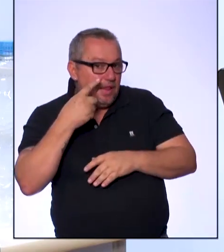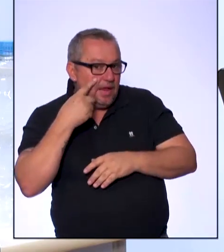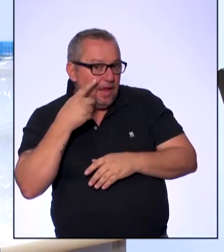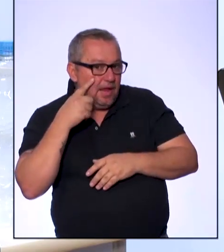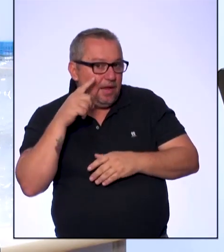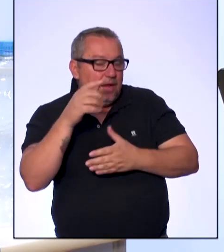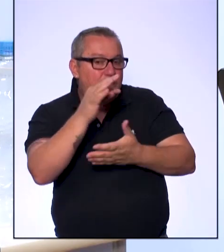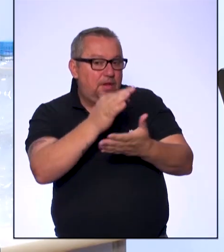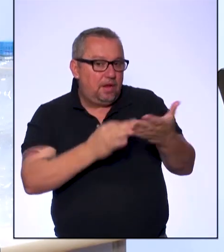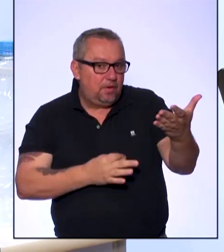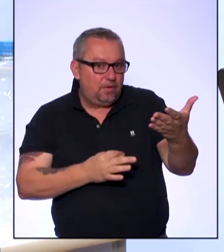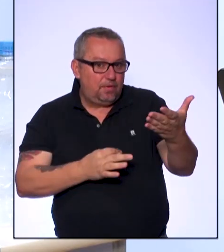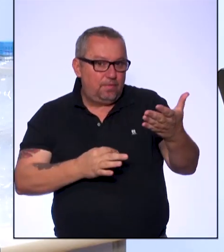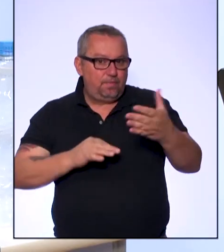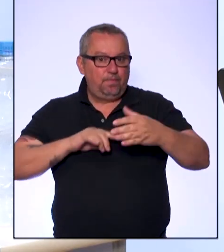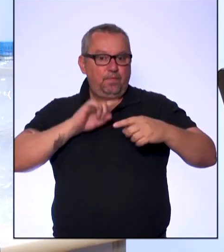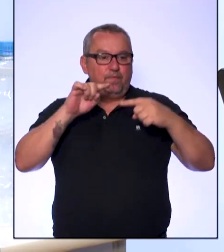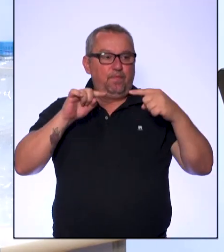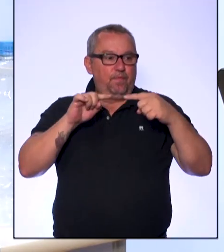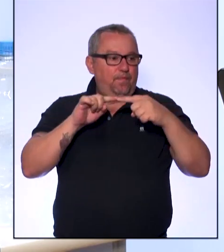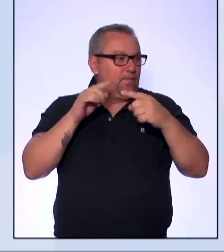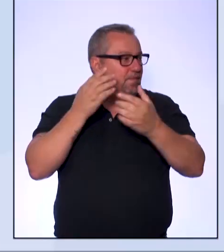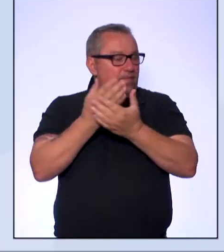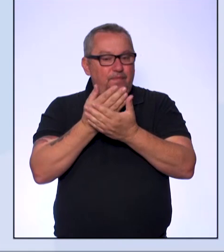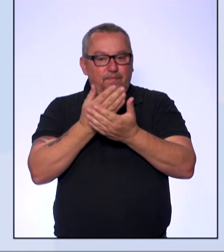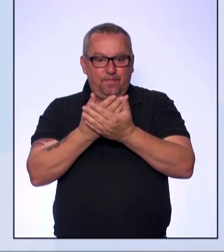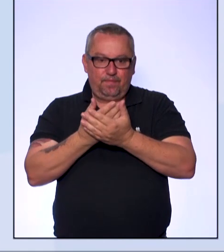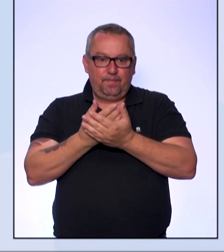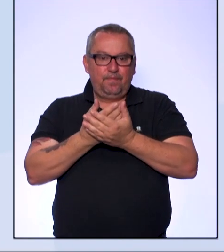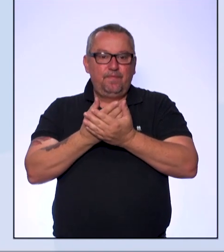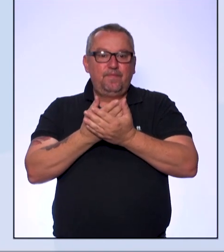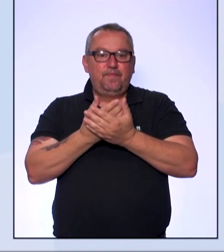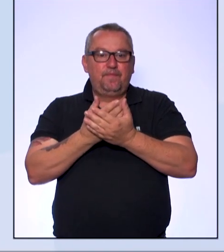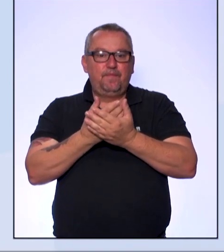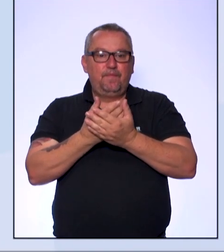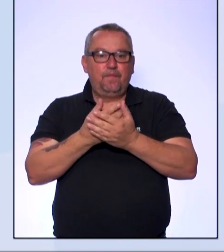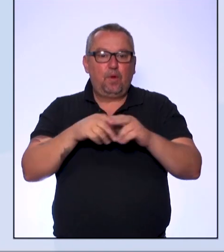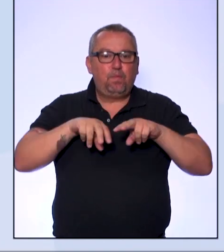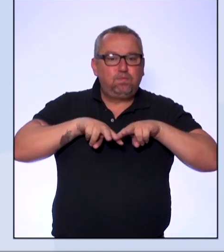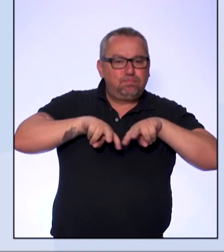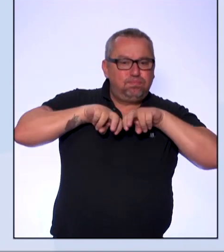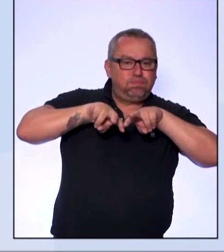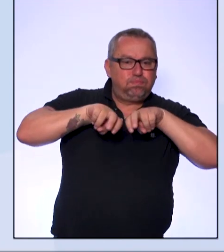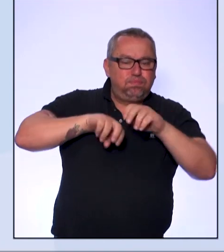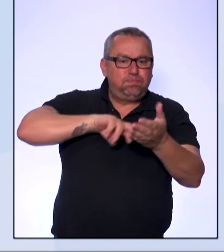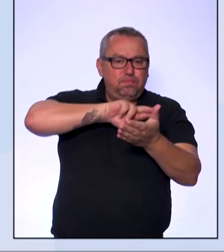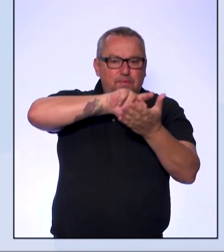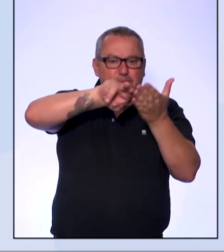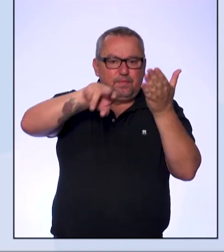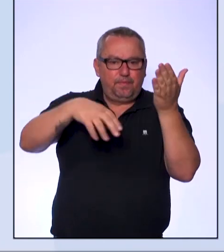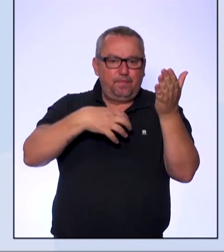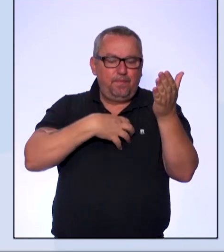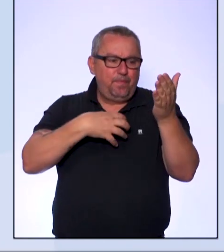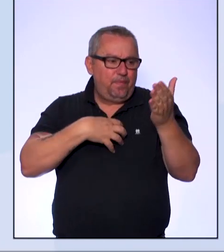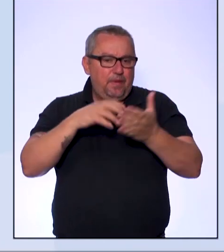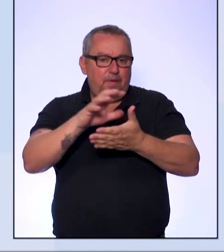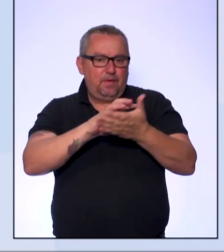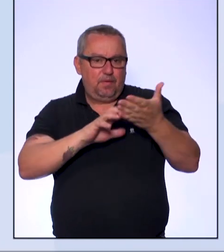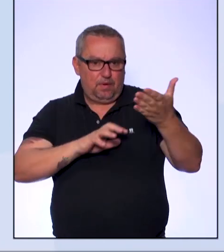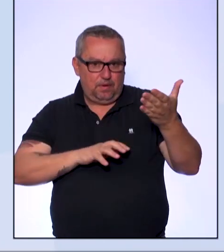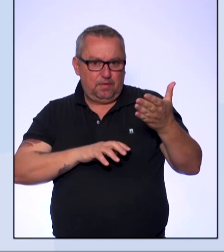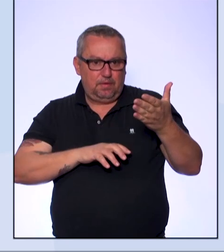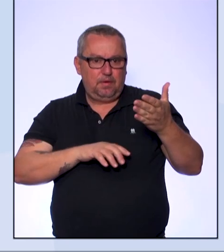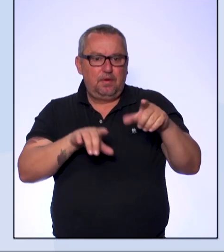Vamos lá. Objetivos da nossa aula: explorar diferentes textos ou gêneros